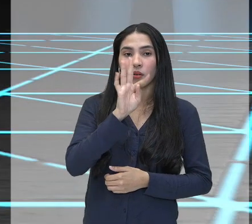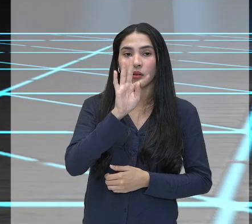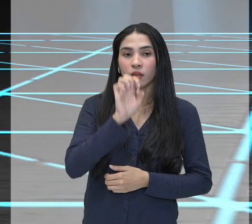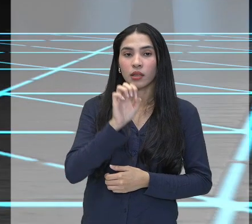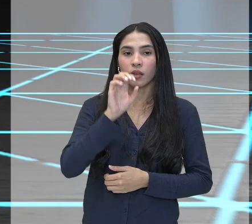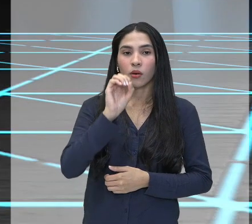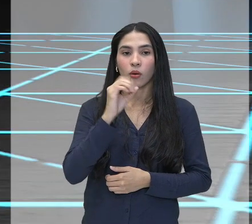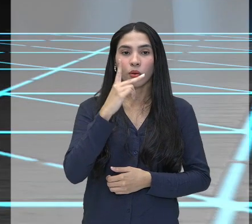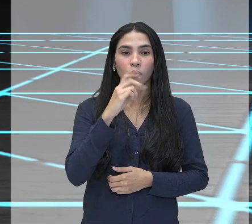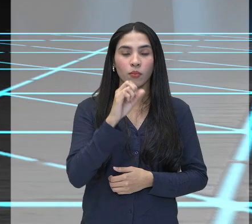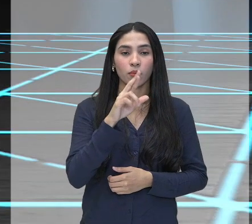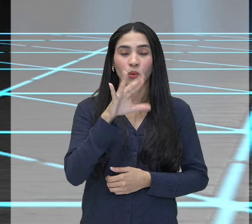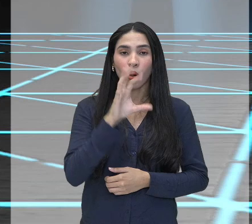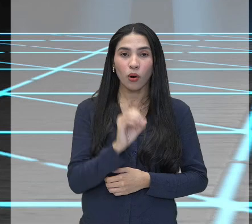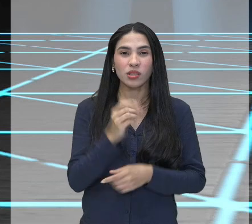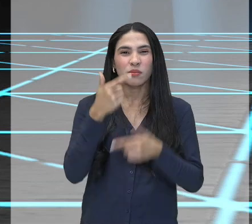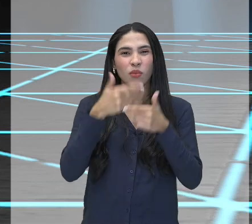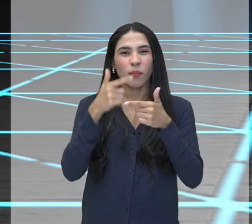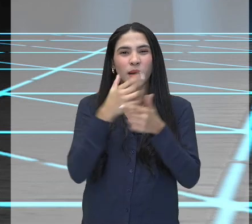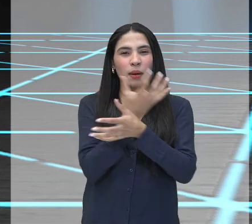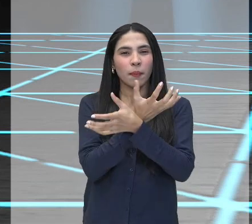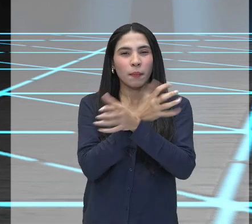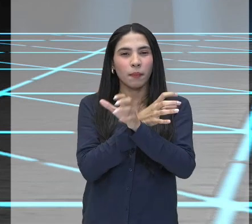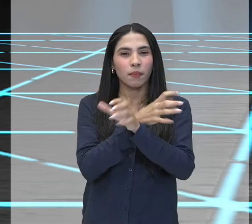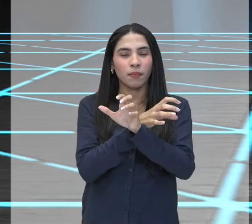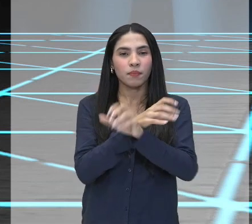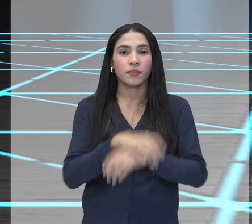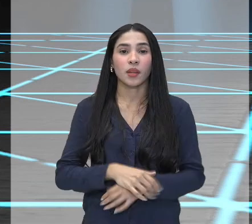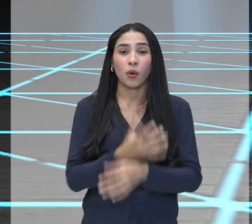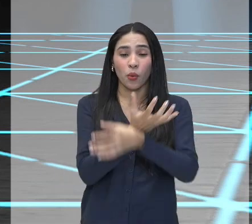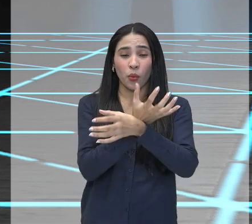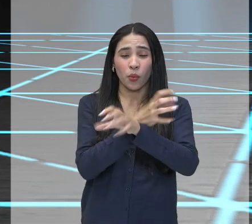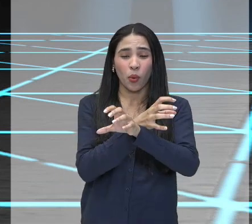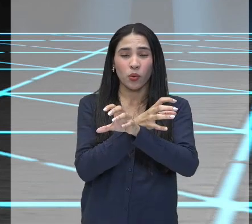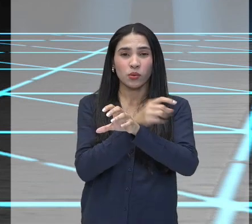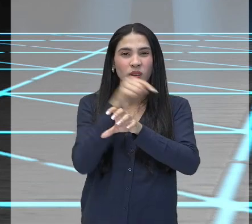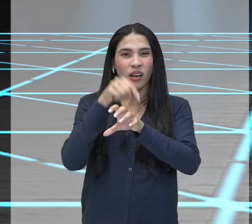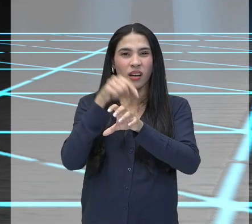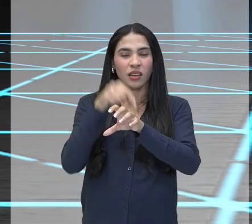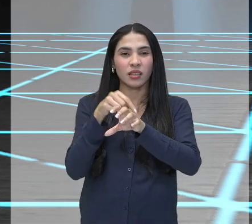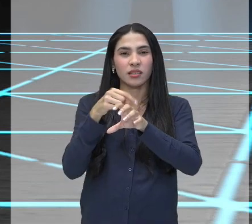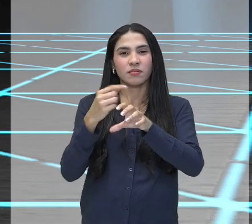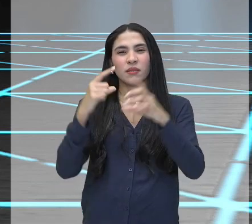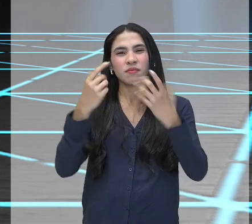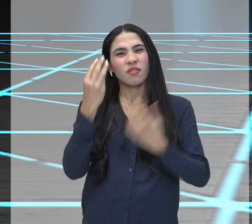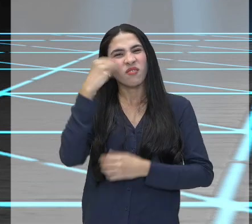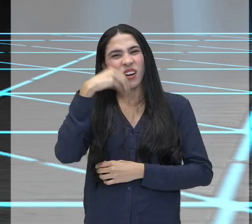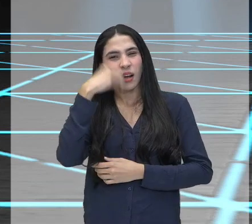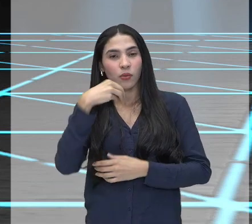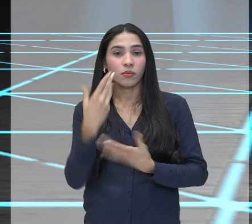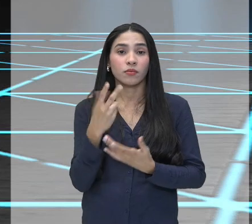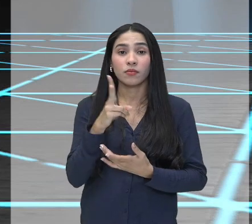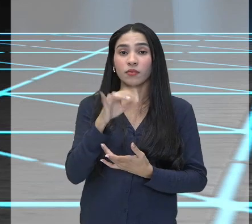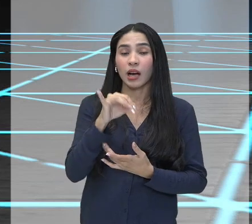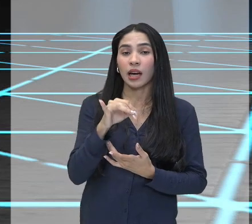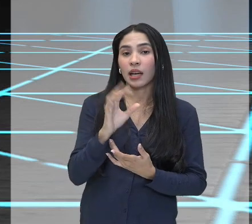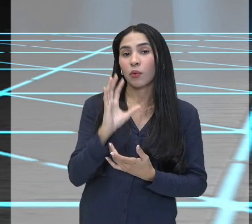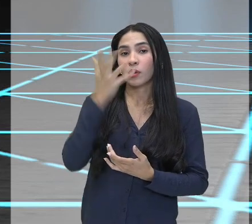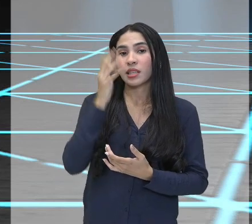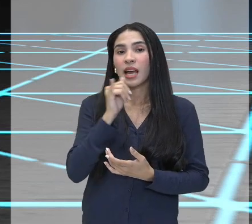uma condição médica que faz com que os nossos ossos eles se tornem mais porosos. E isso vai acontecer o quê?